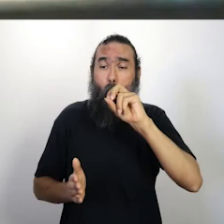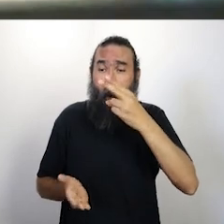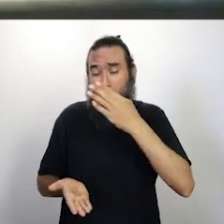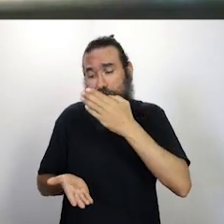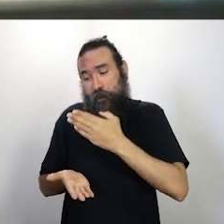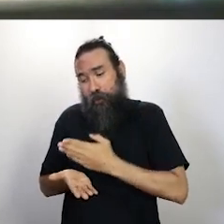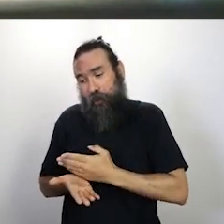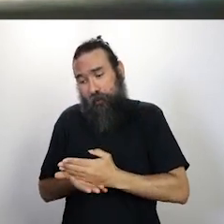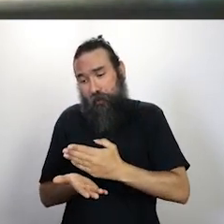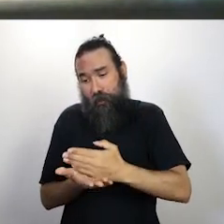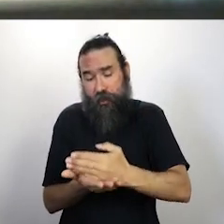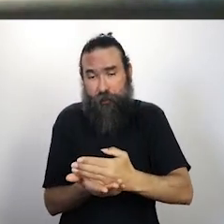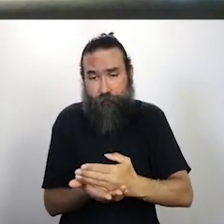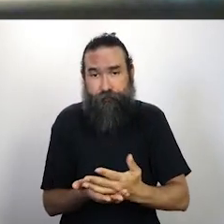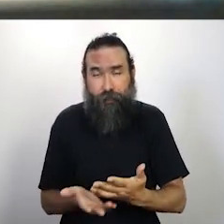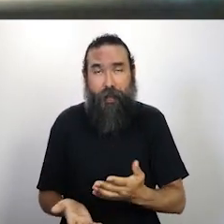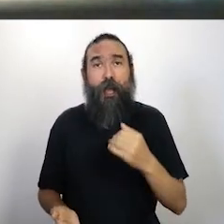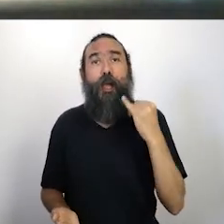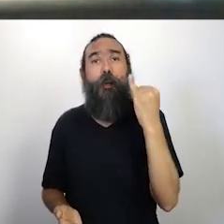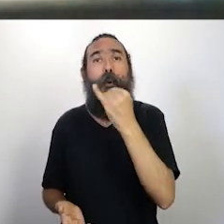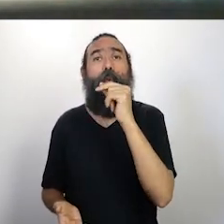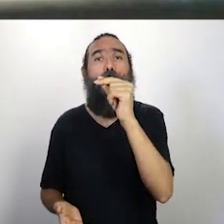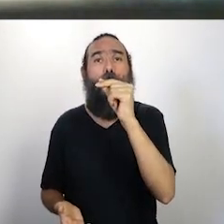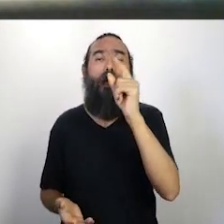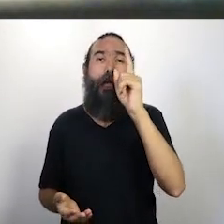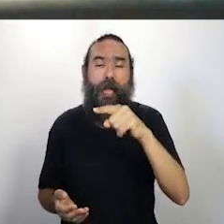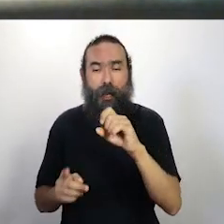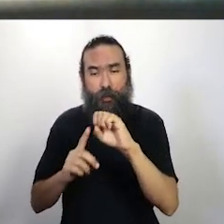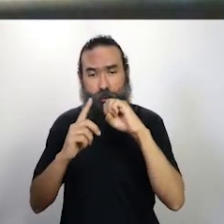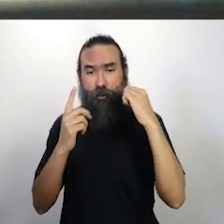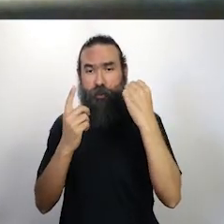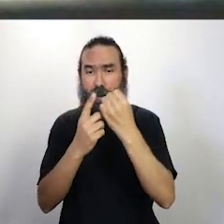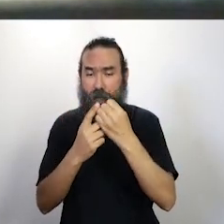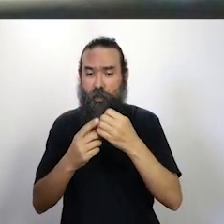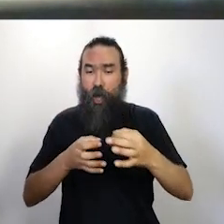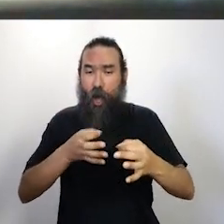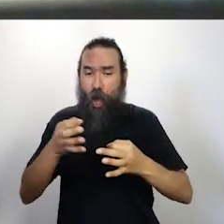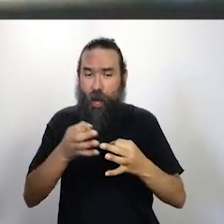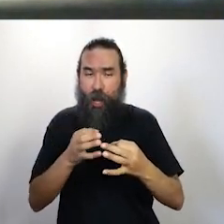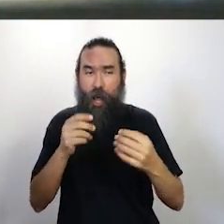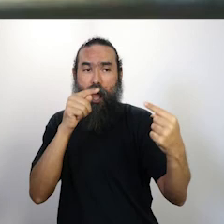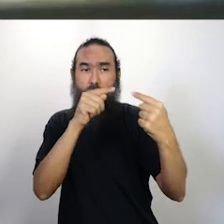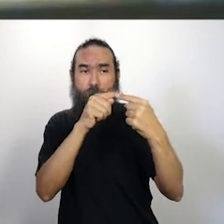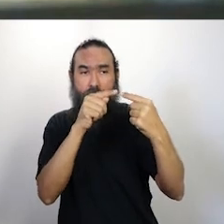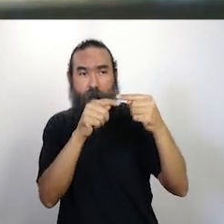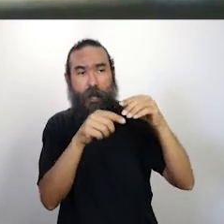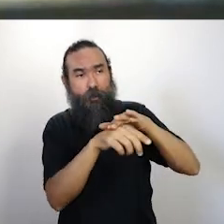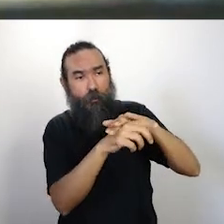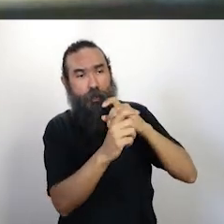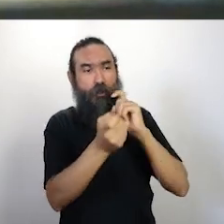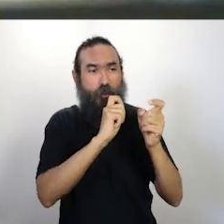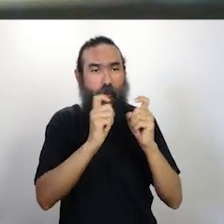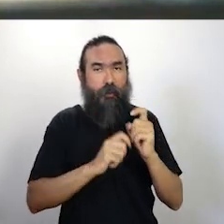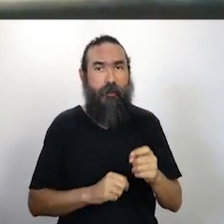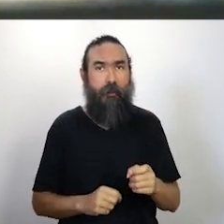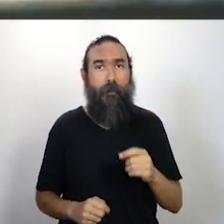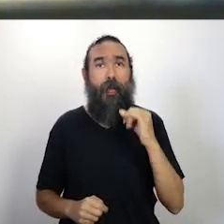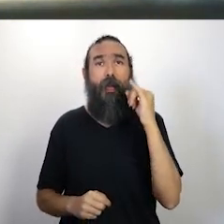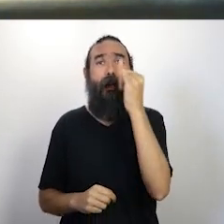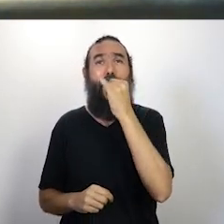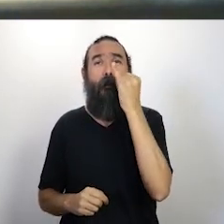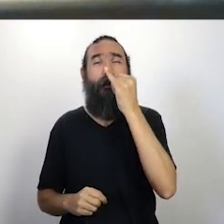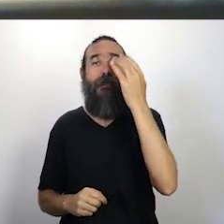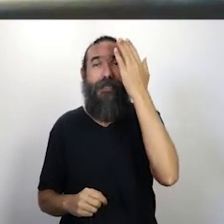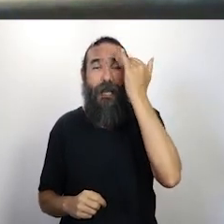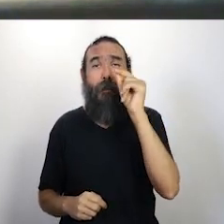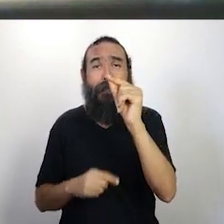essa interlocução da sociedade e principalmente saber quanto vai ter de dinheiro se vai sobrar dinheiro eu acho que é importante esse cálculo por isso que é tão